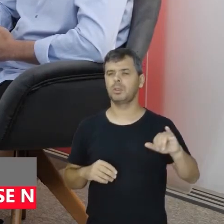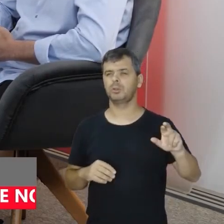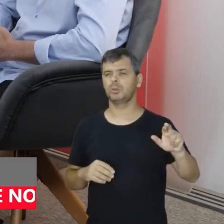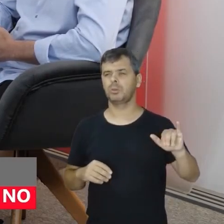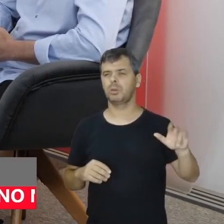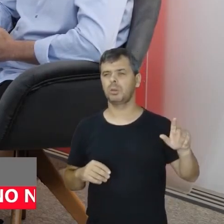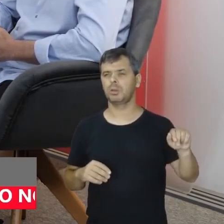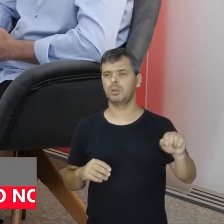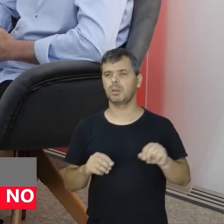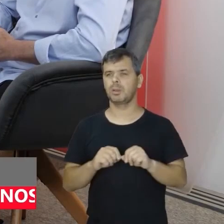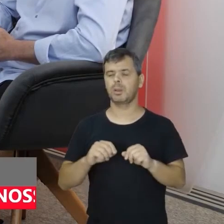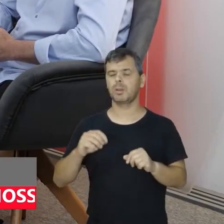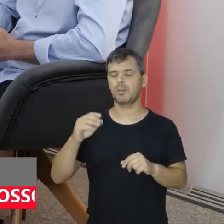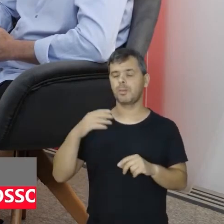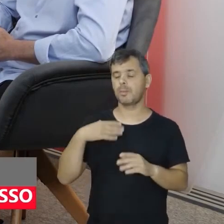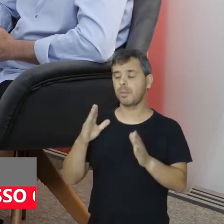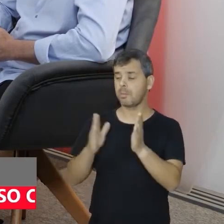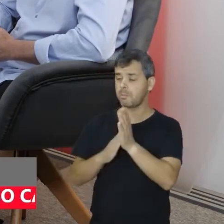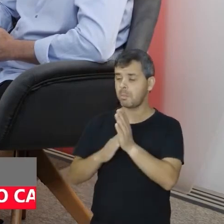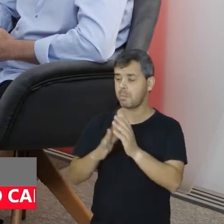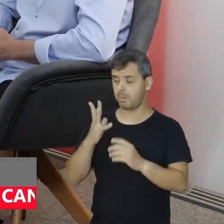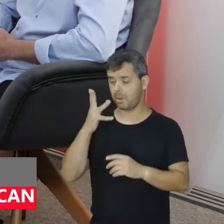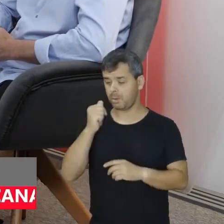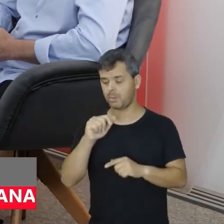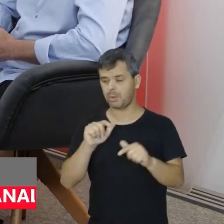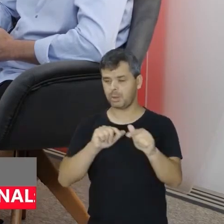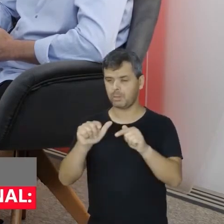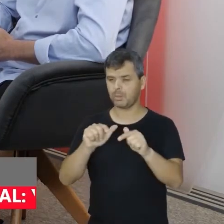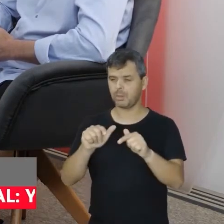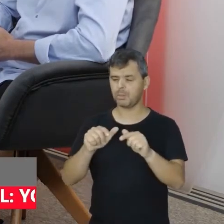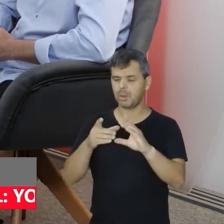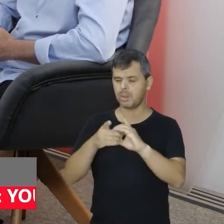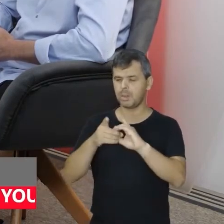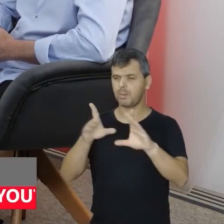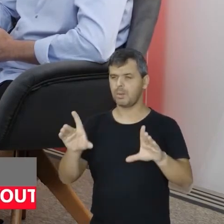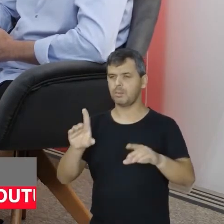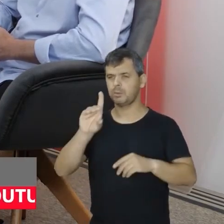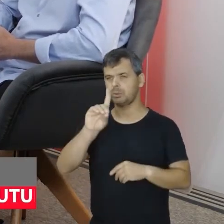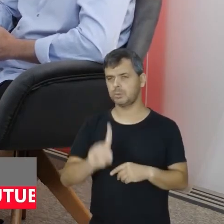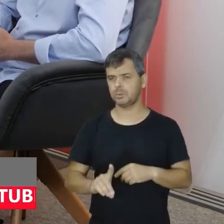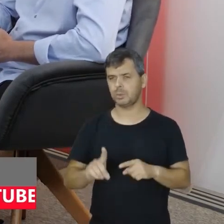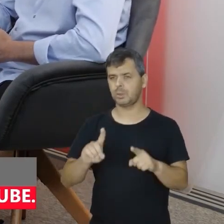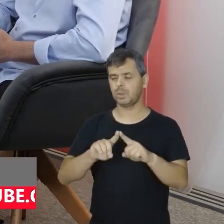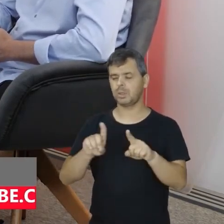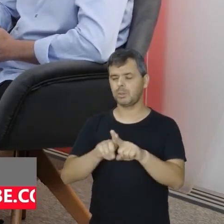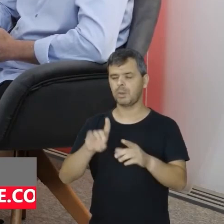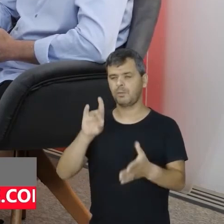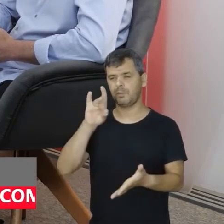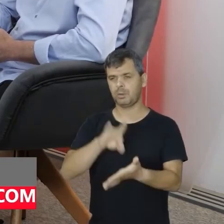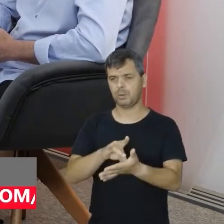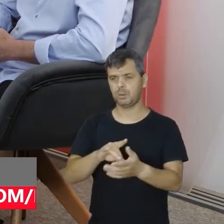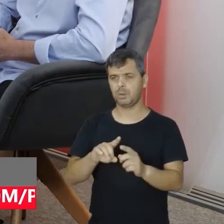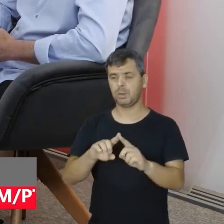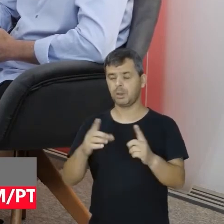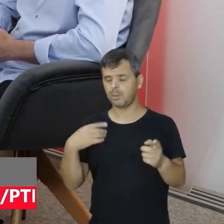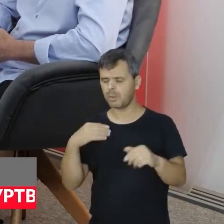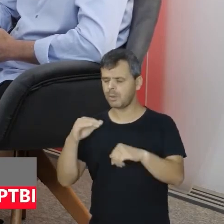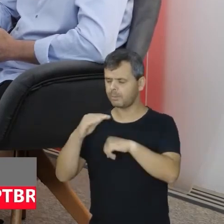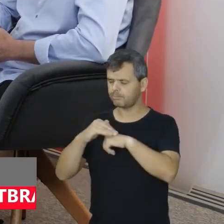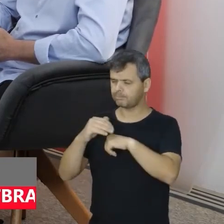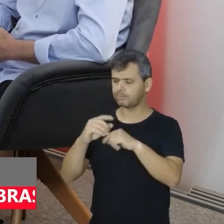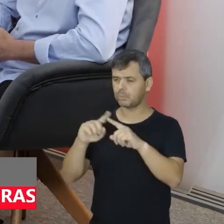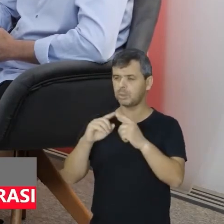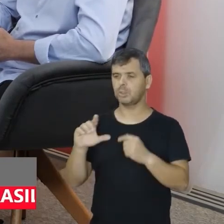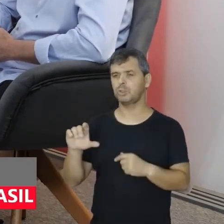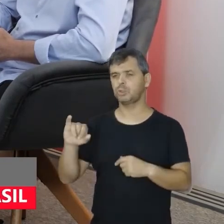Santo Perim, também te parabenizando pelo seu belíssimo trabalho em prol do Estado Democrático de Direito e da Verdade. Então, pessoal aqui deixando carinho.